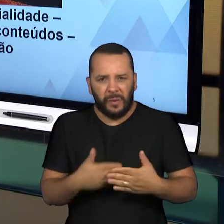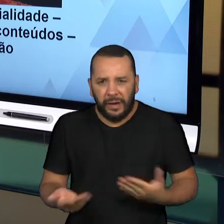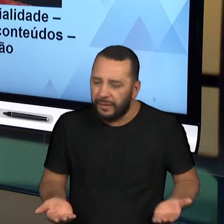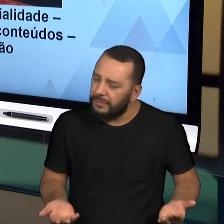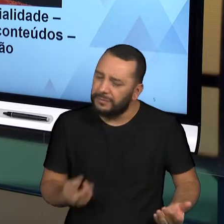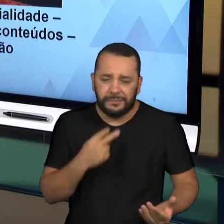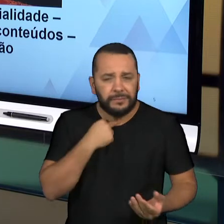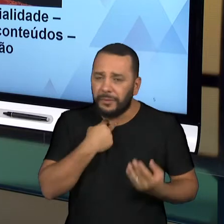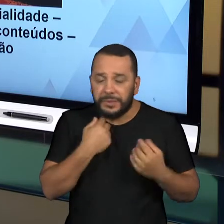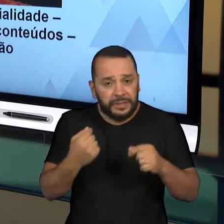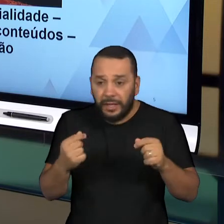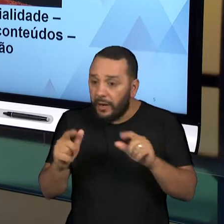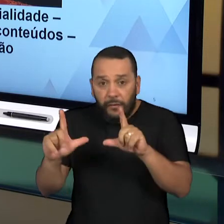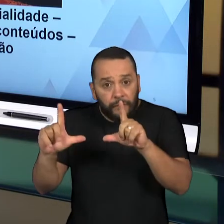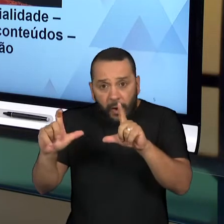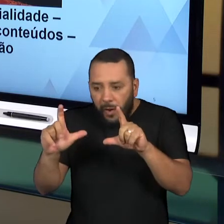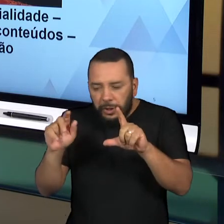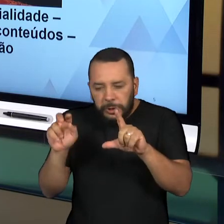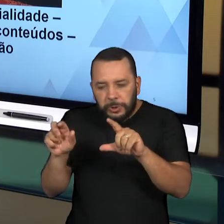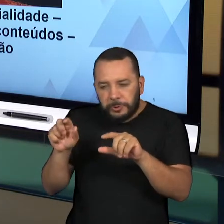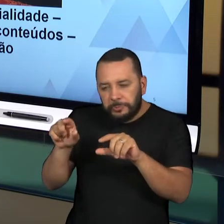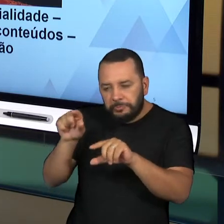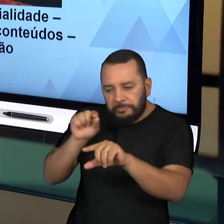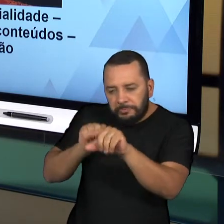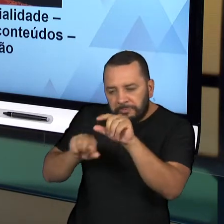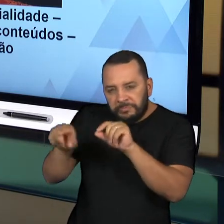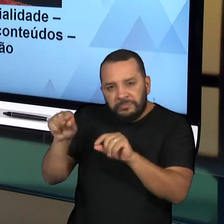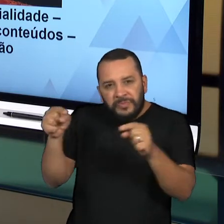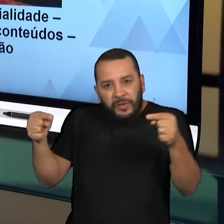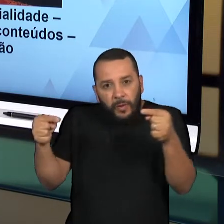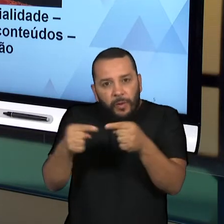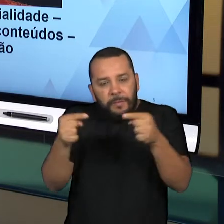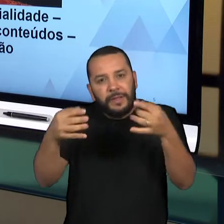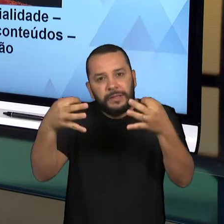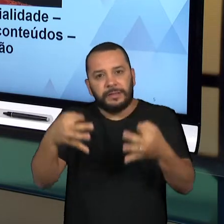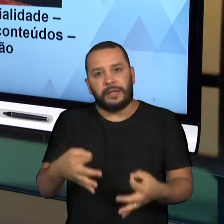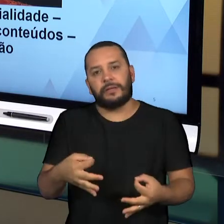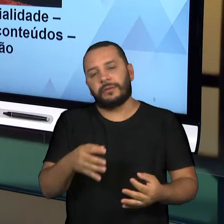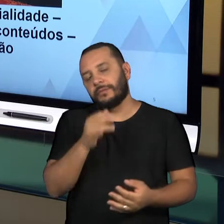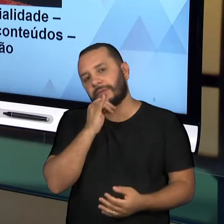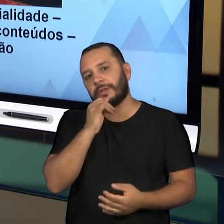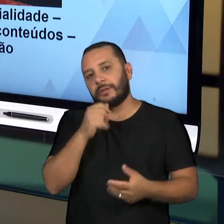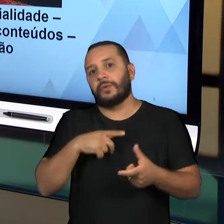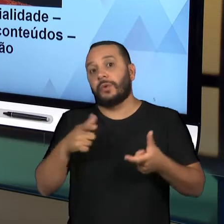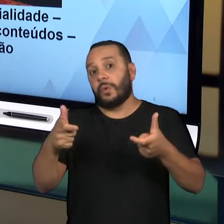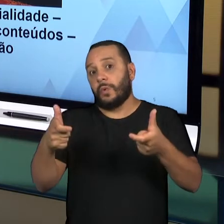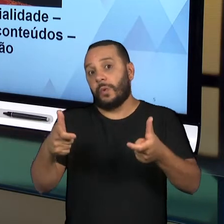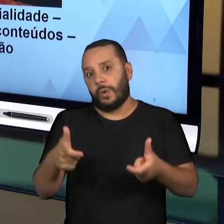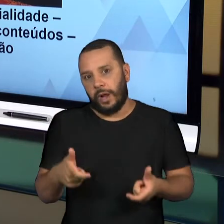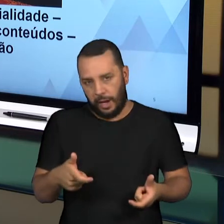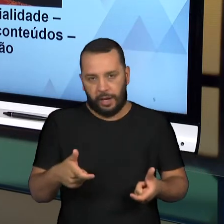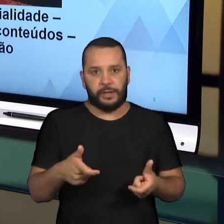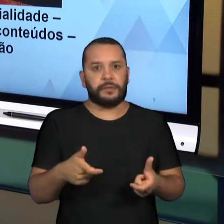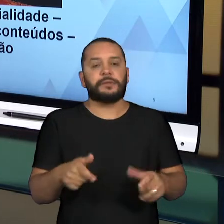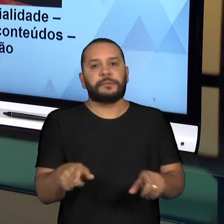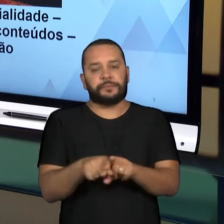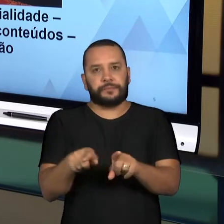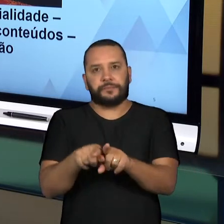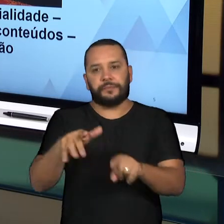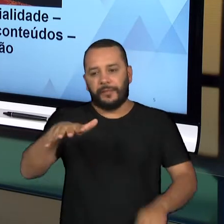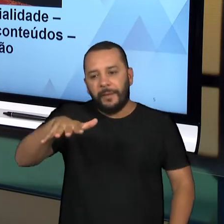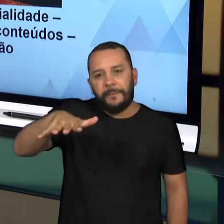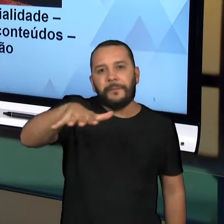discutir com o estudante né então se eu vou discutir a questão do lugar né da mudança na paisagem